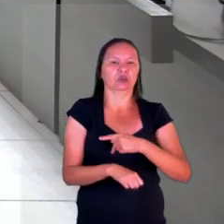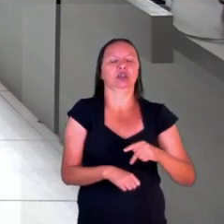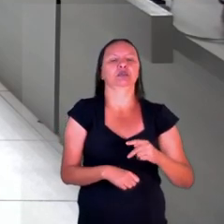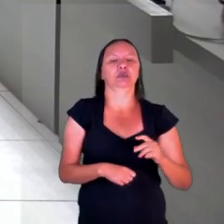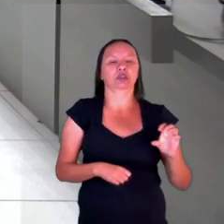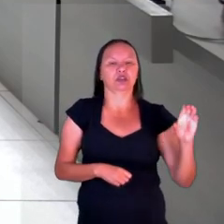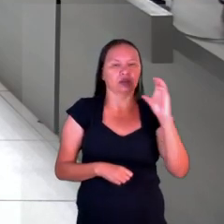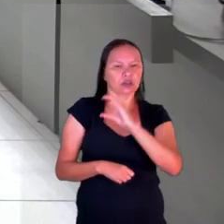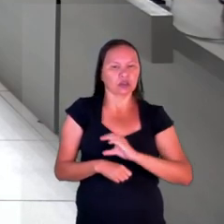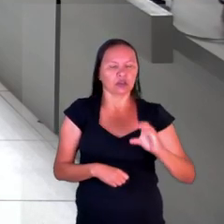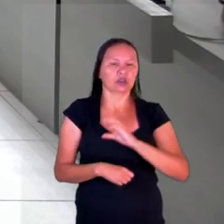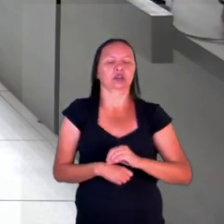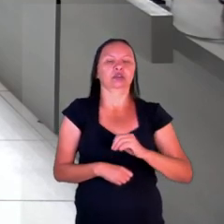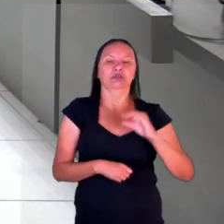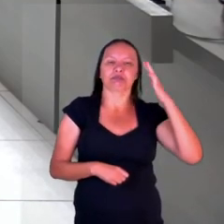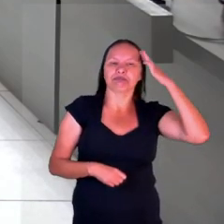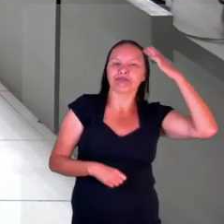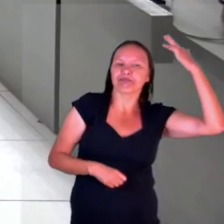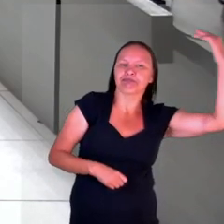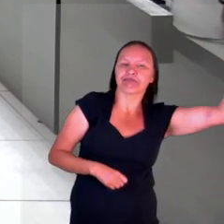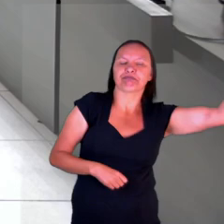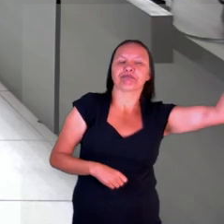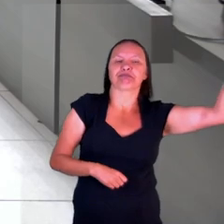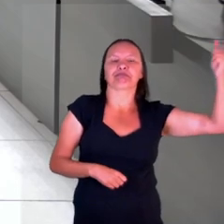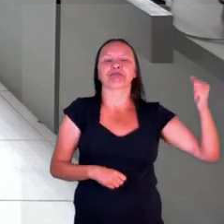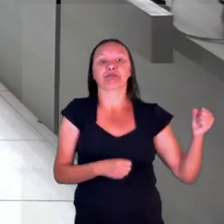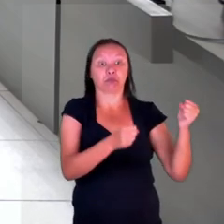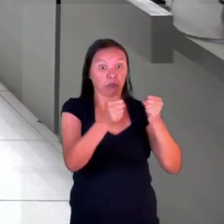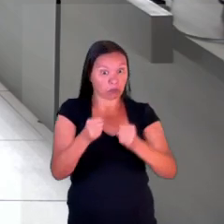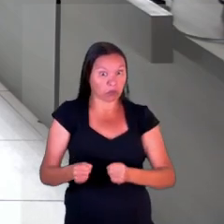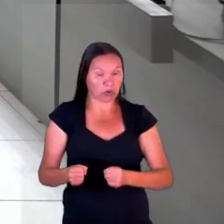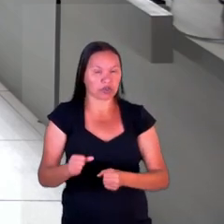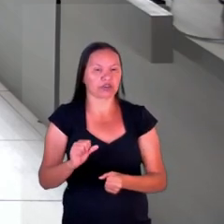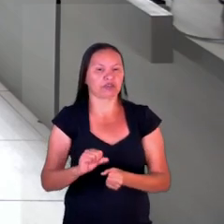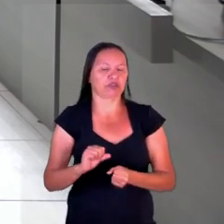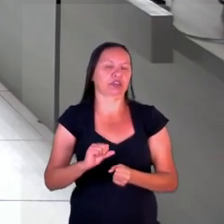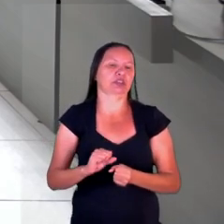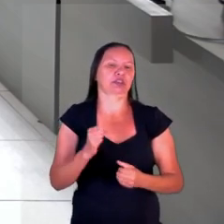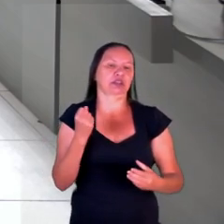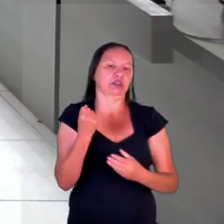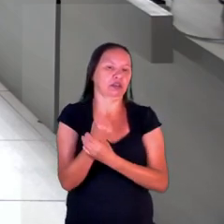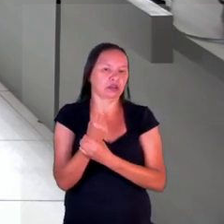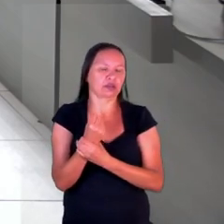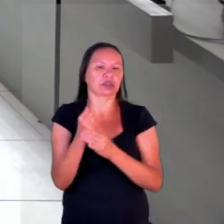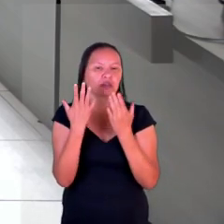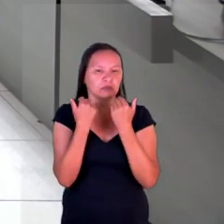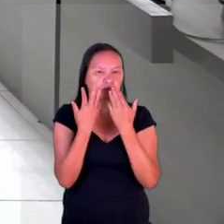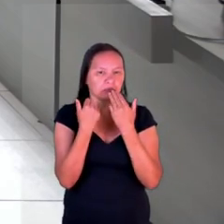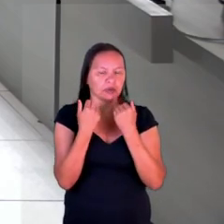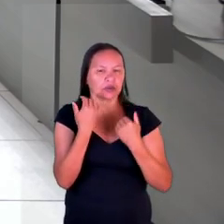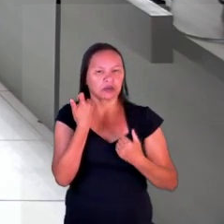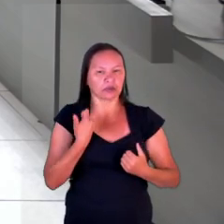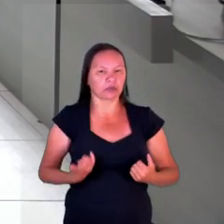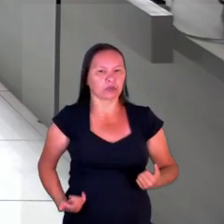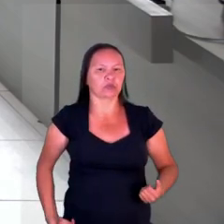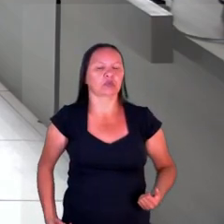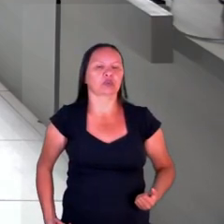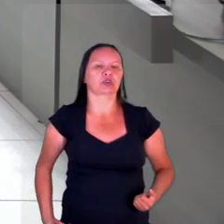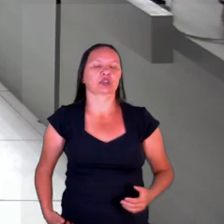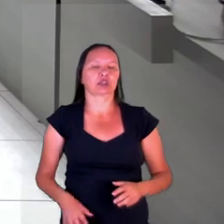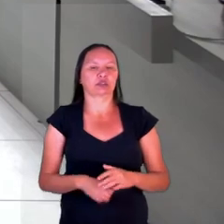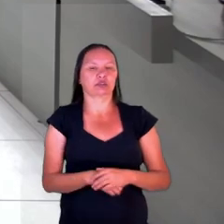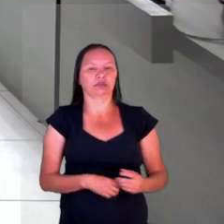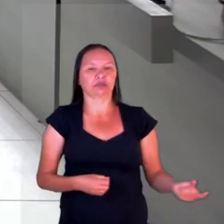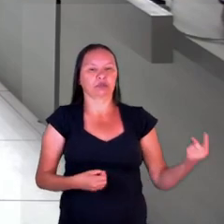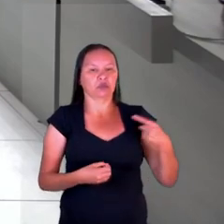mas só dá umas ideias do que já pode e já vem sendo feito em defesa da segurança alimentar e nutricional então voltando